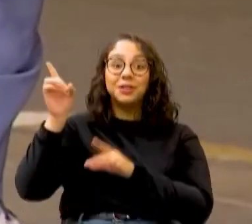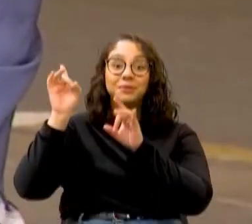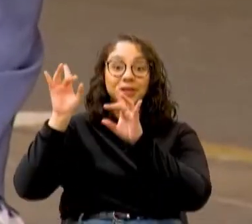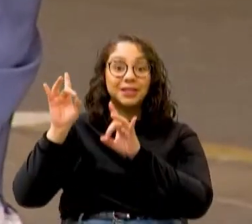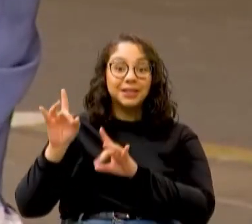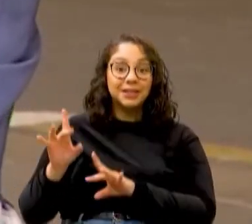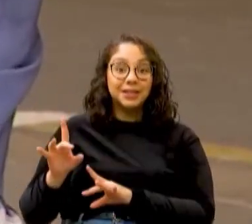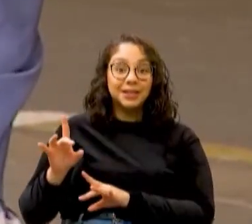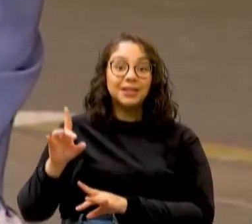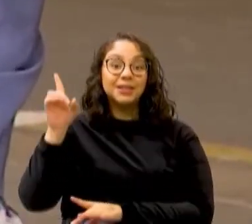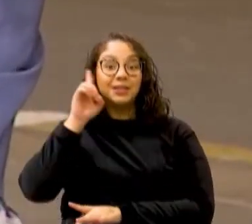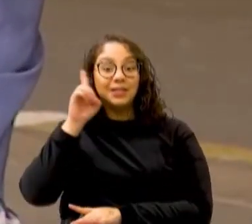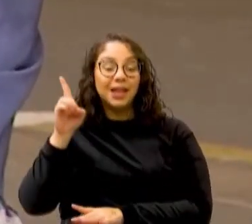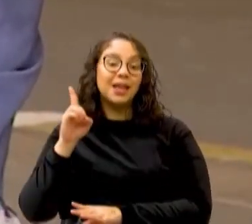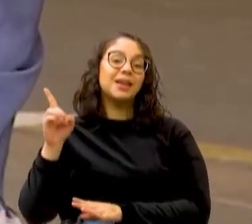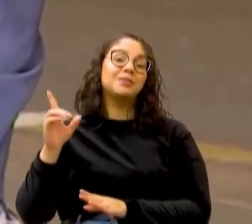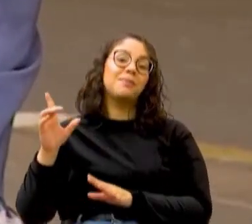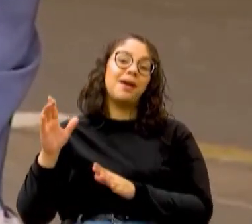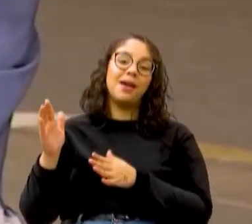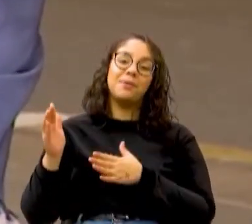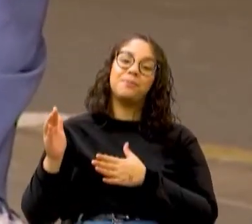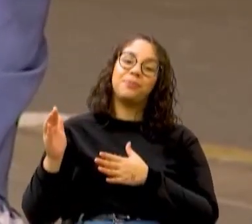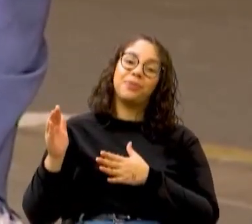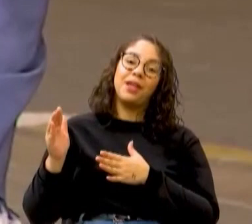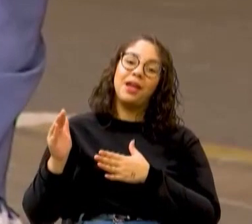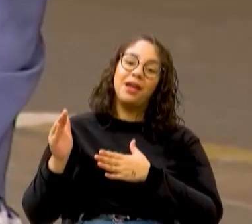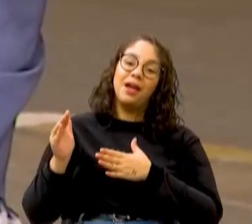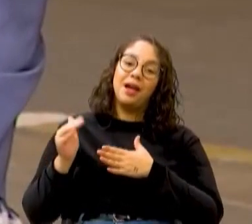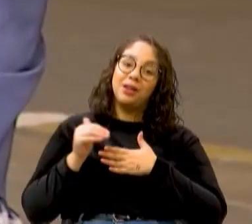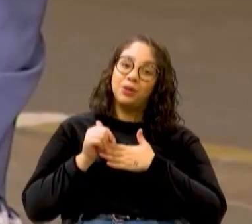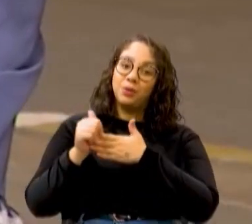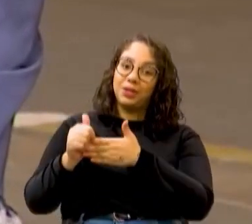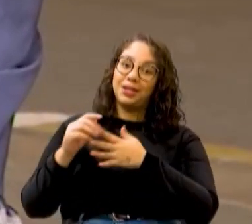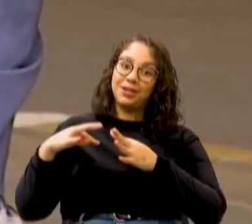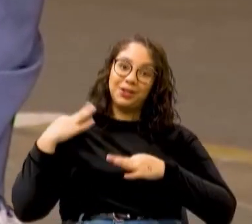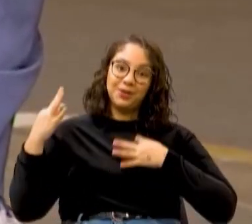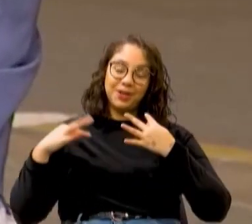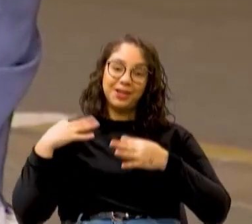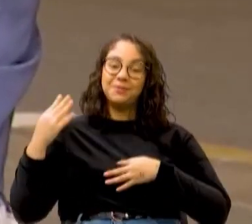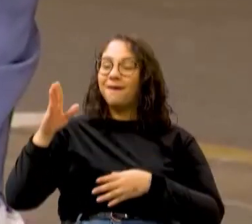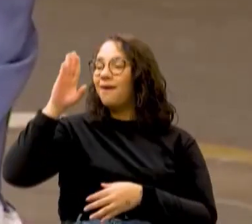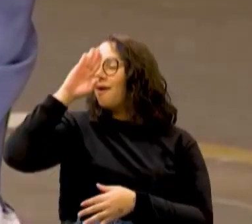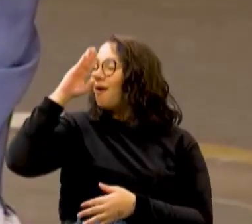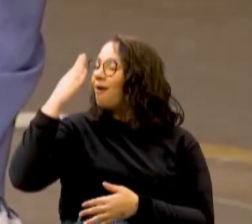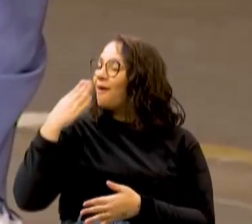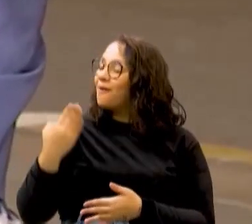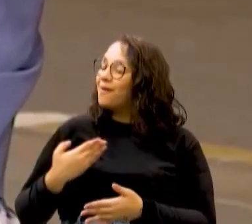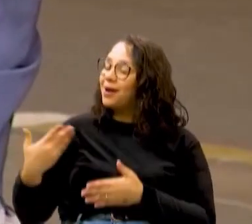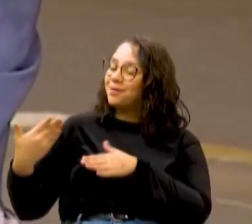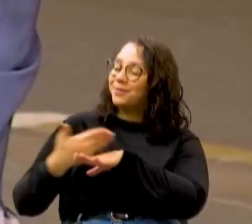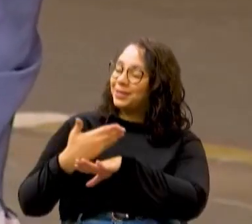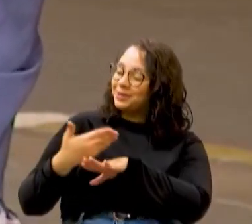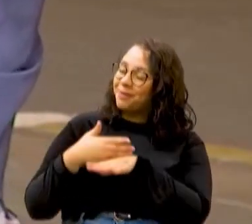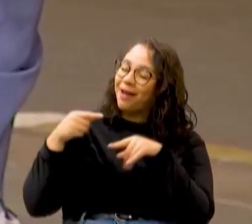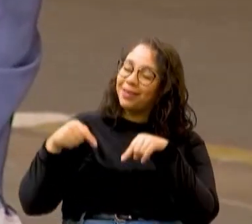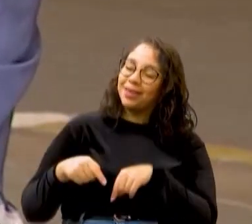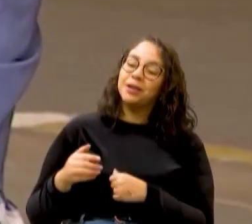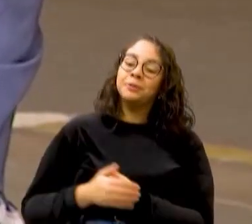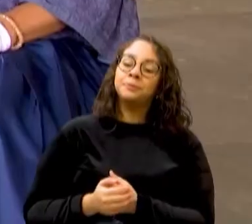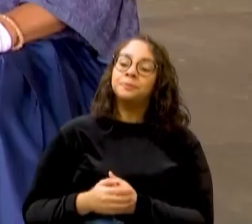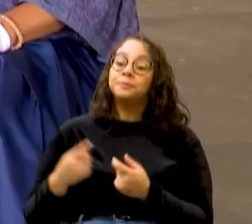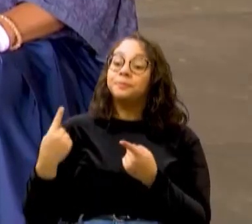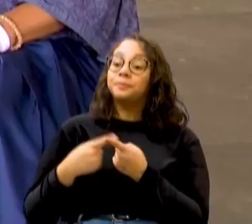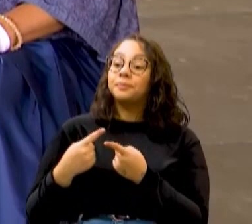num dia tão especial que é dia do guia de turismo então pela honra de participar aqui com vocês